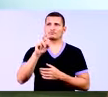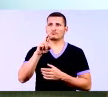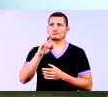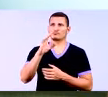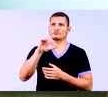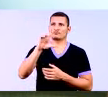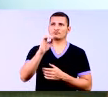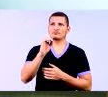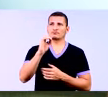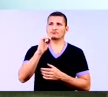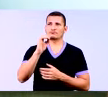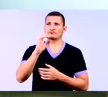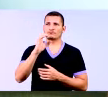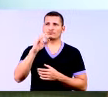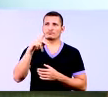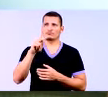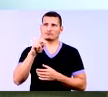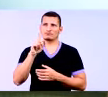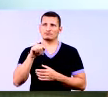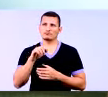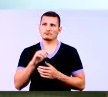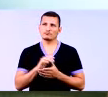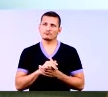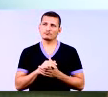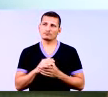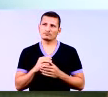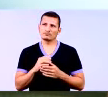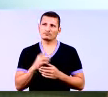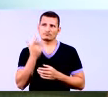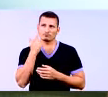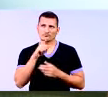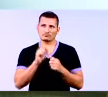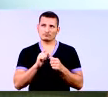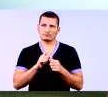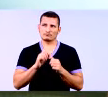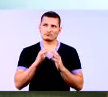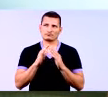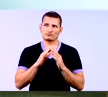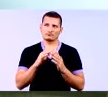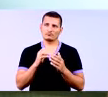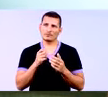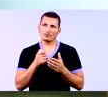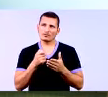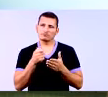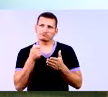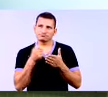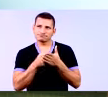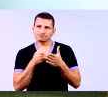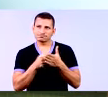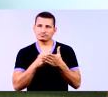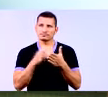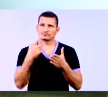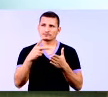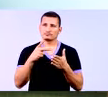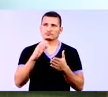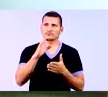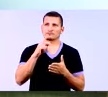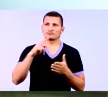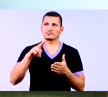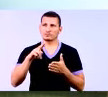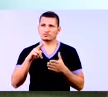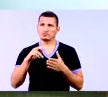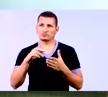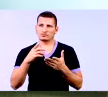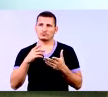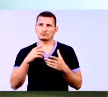do que eu forçar, você consegue fazer isso em casa, mas não faça, você forçar o seu processador que trabalha numa velocidade, ou seja,